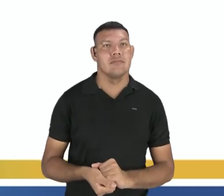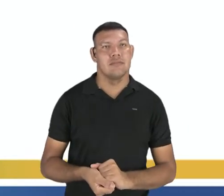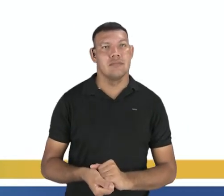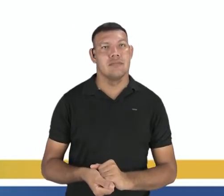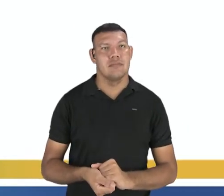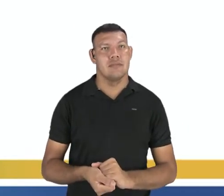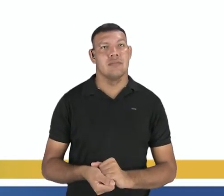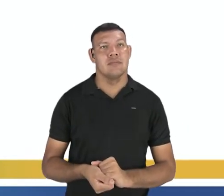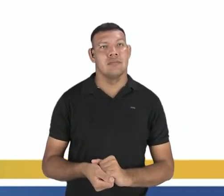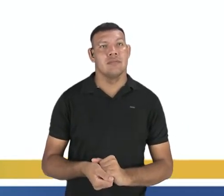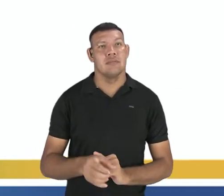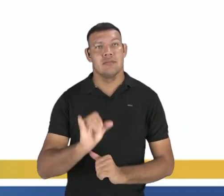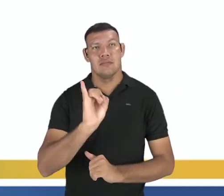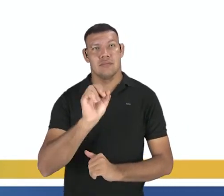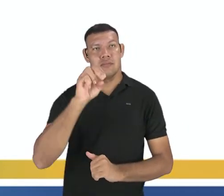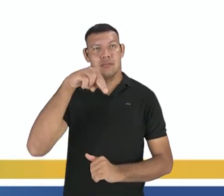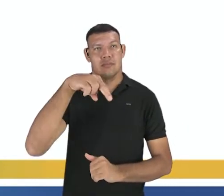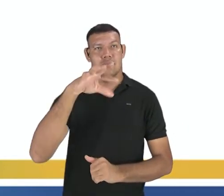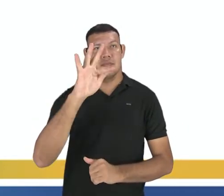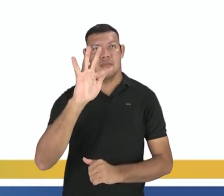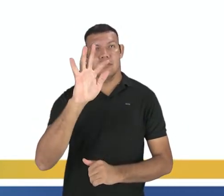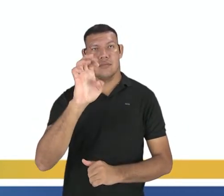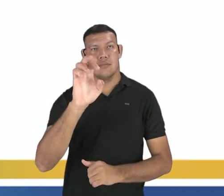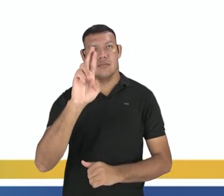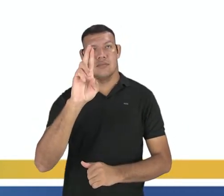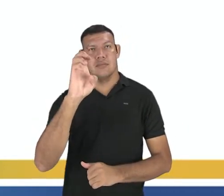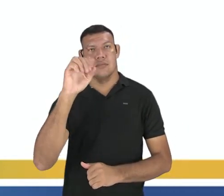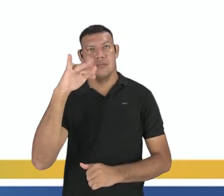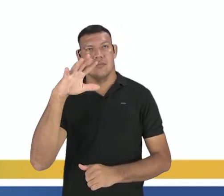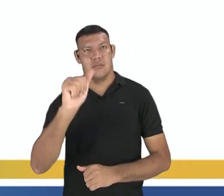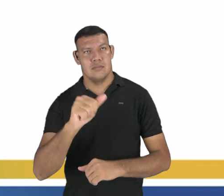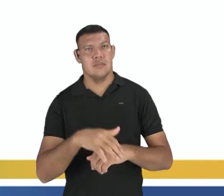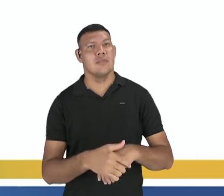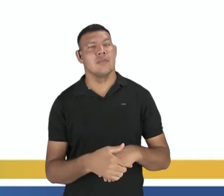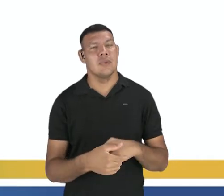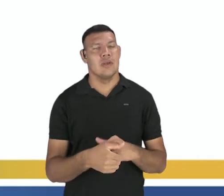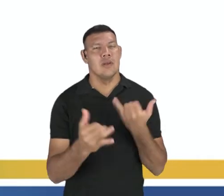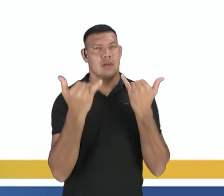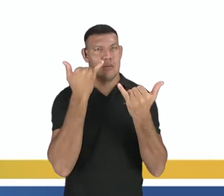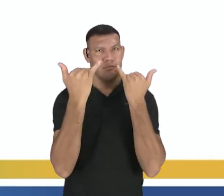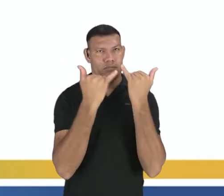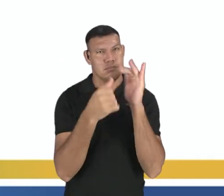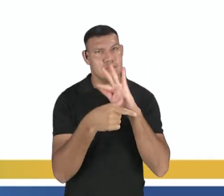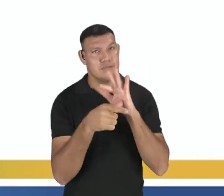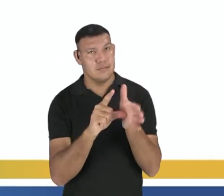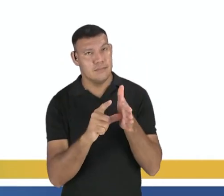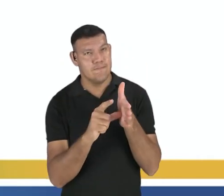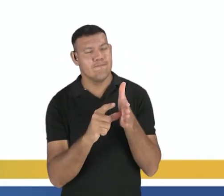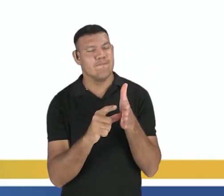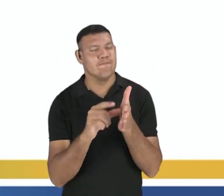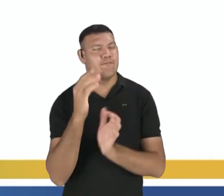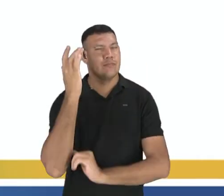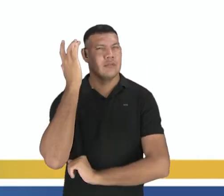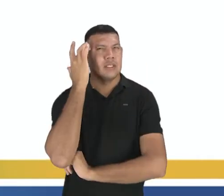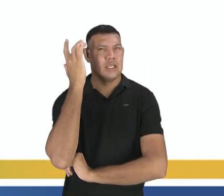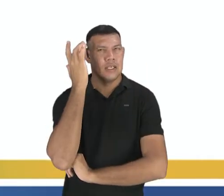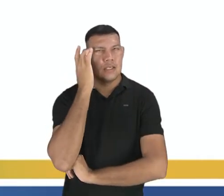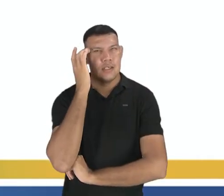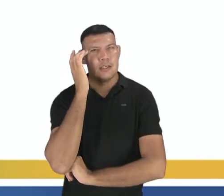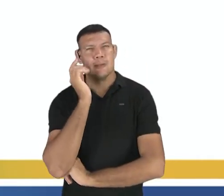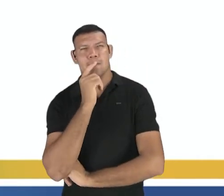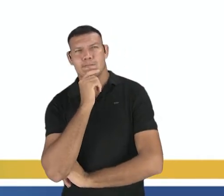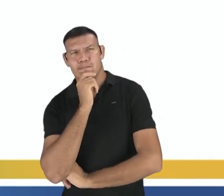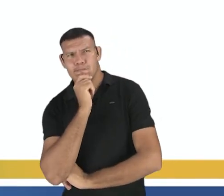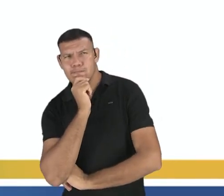Inferência, antecipar a informação, deduzir os implícitos, formular teorias, é quando eu já consigo ler e fazer